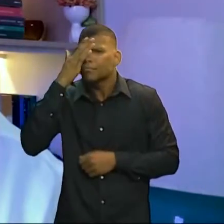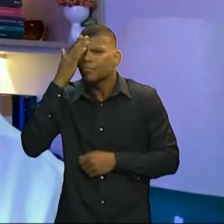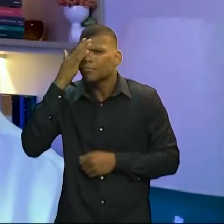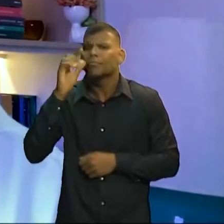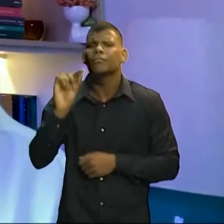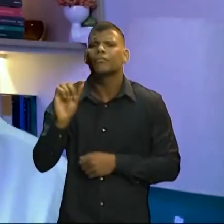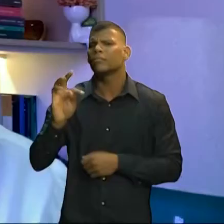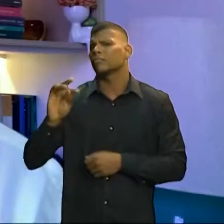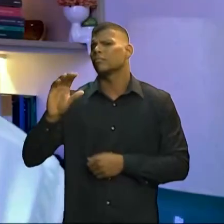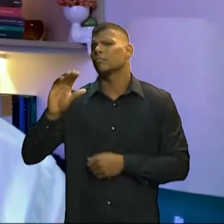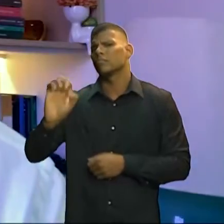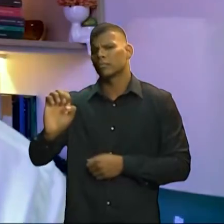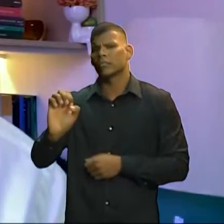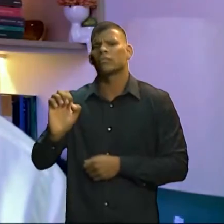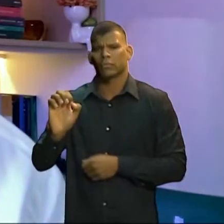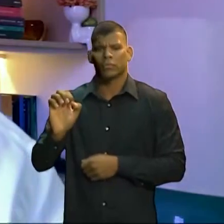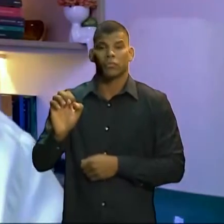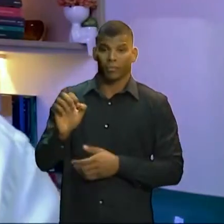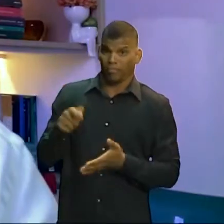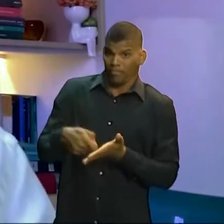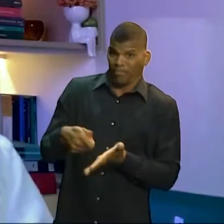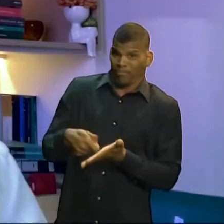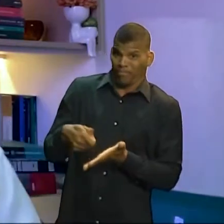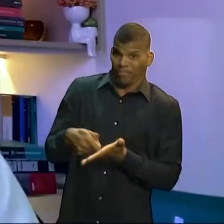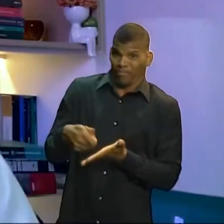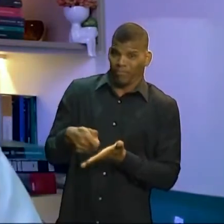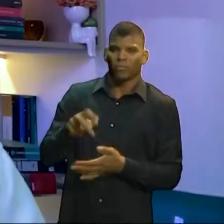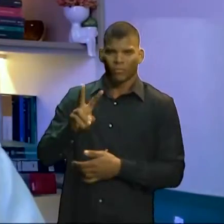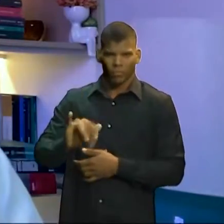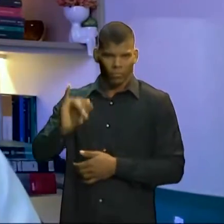Justiça Eleitoral em si, será muito rigorosa na